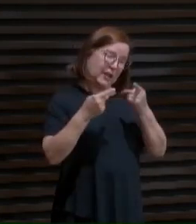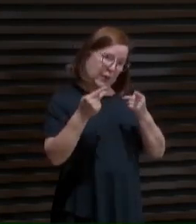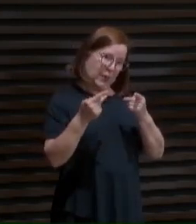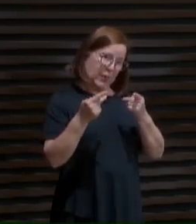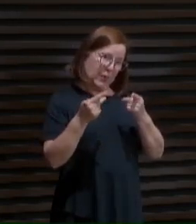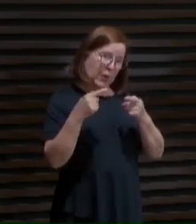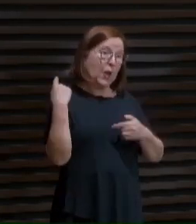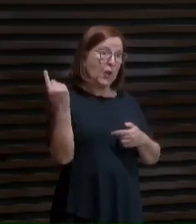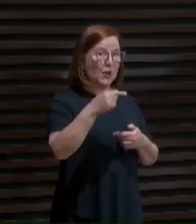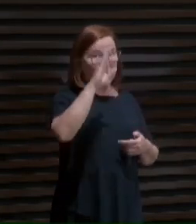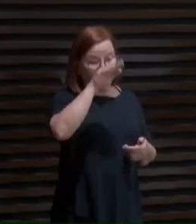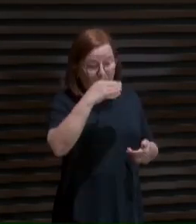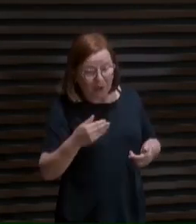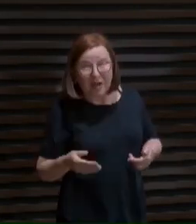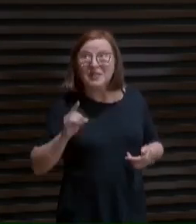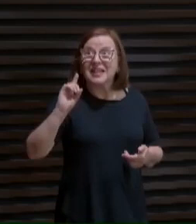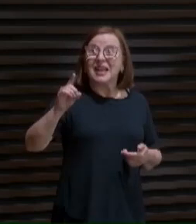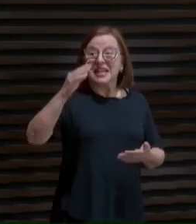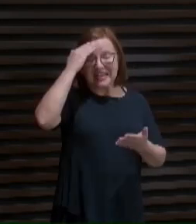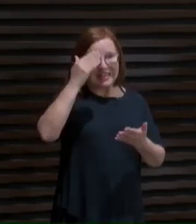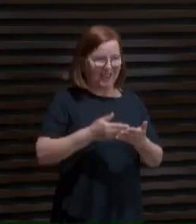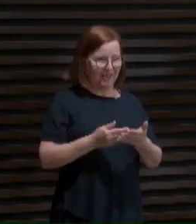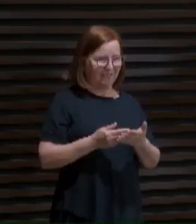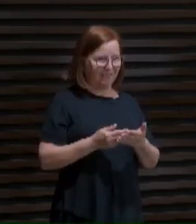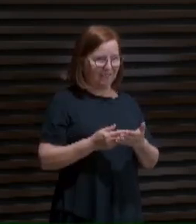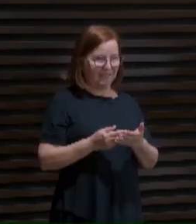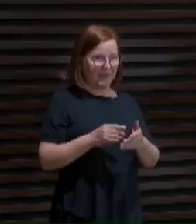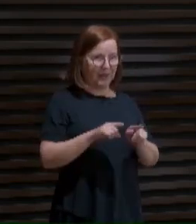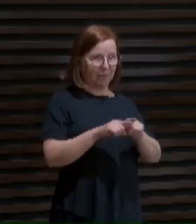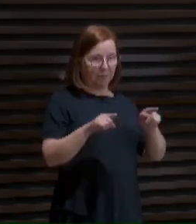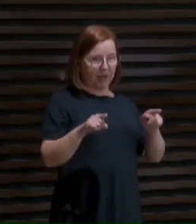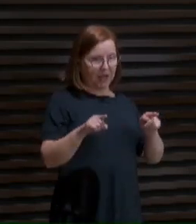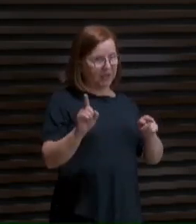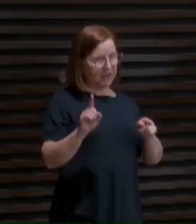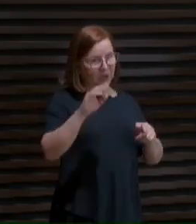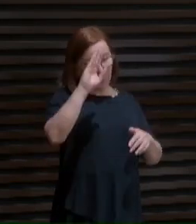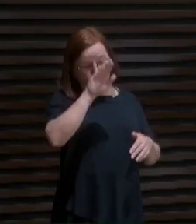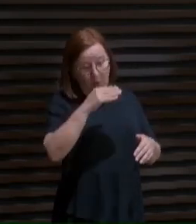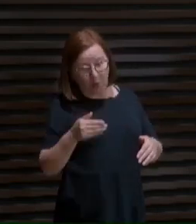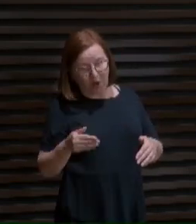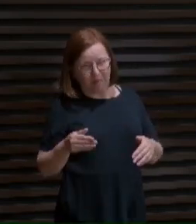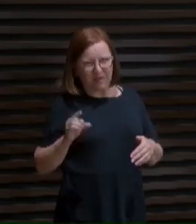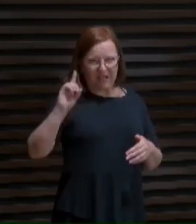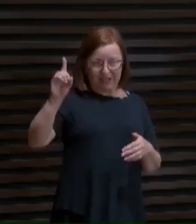o honramos crendo nele, mas nós o desonramos